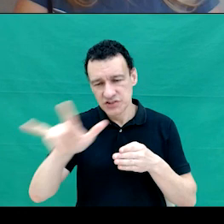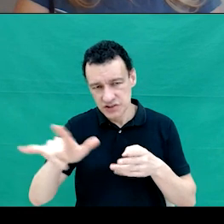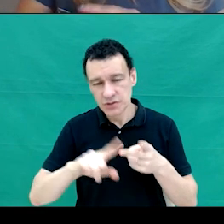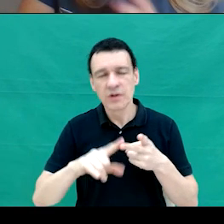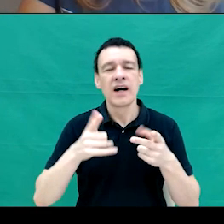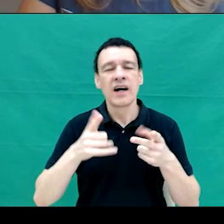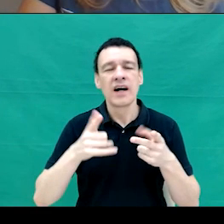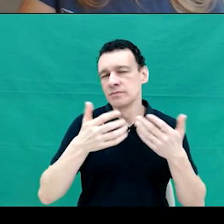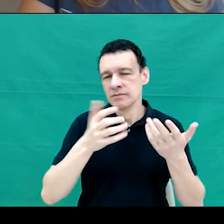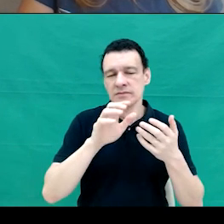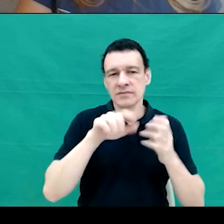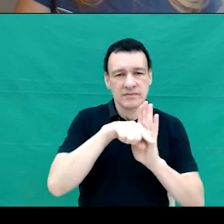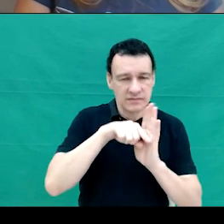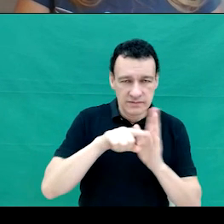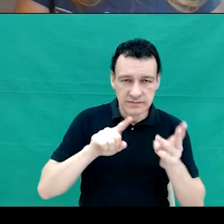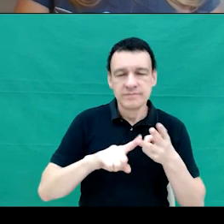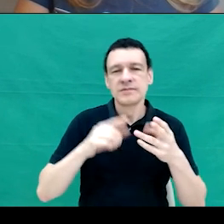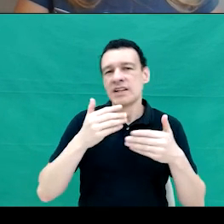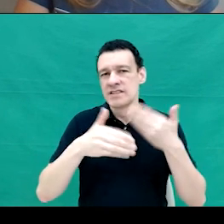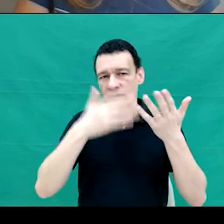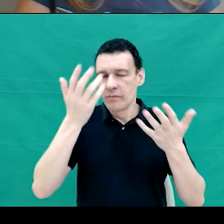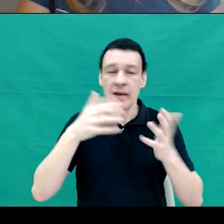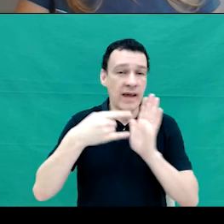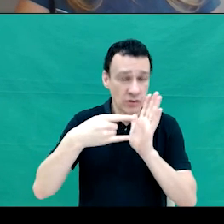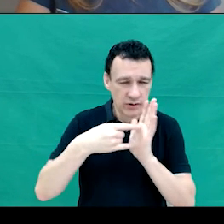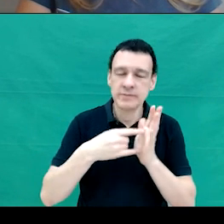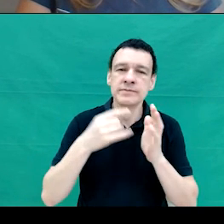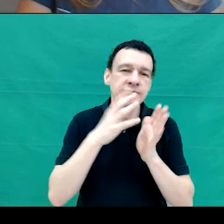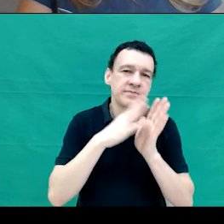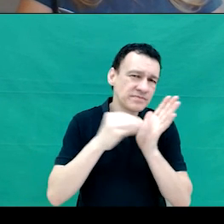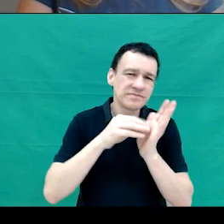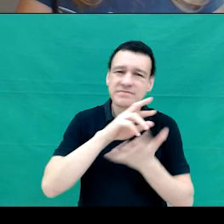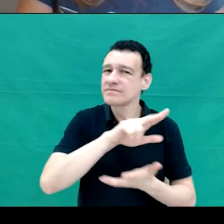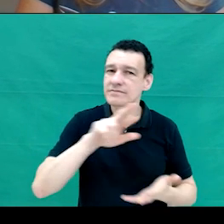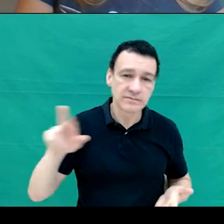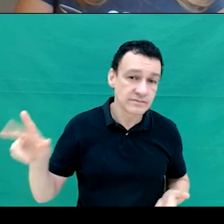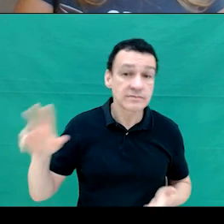desenvolvimento de diversas linguagens, e, o melhor, Anywhere